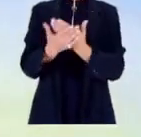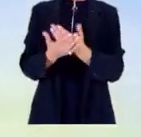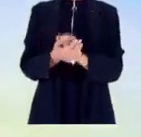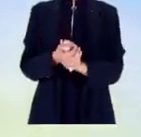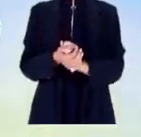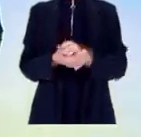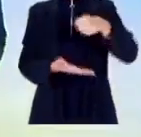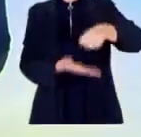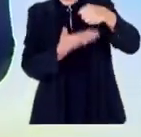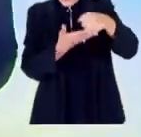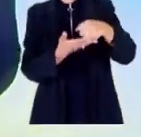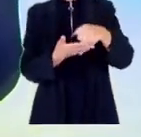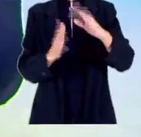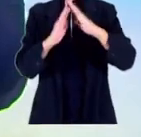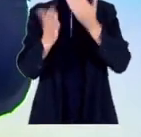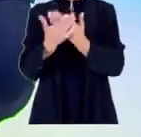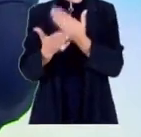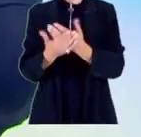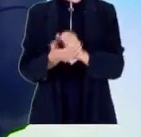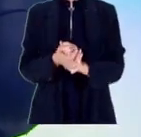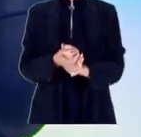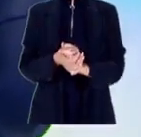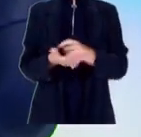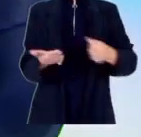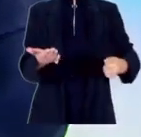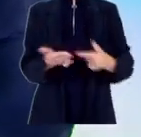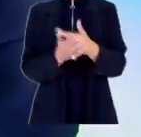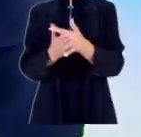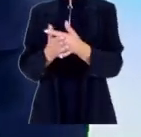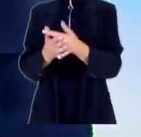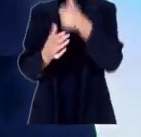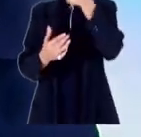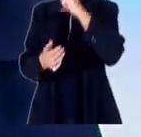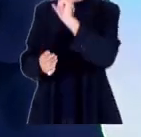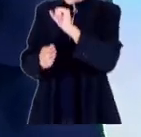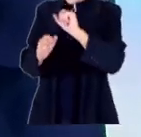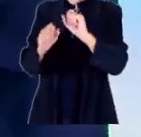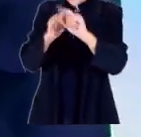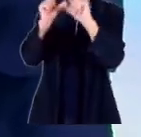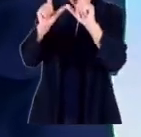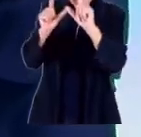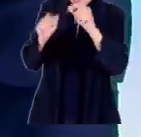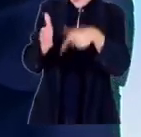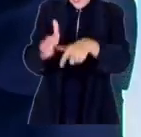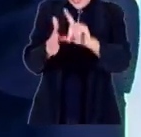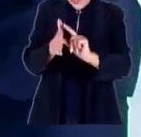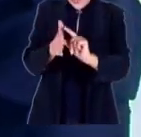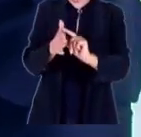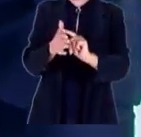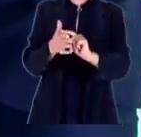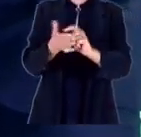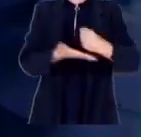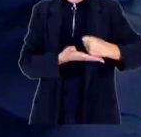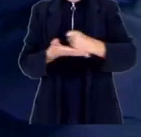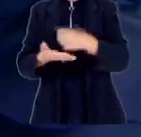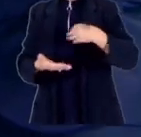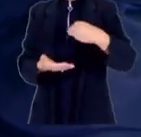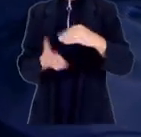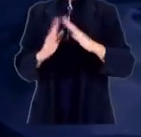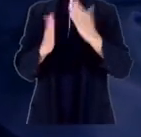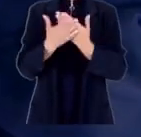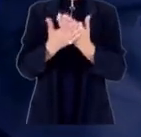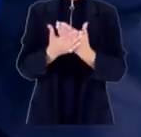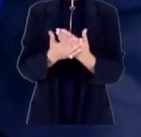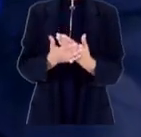bem Bolsa Escola o pagar pra mãe acordar cedo e colocar o filho na escola o que que aconteceu nós temos quase